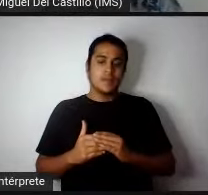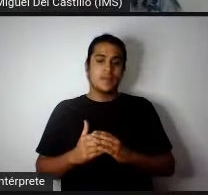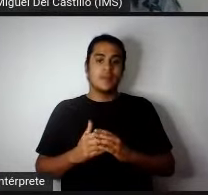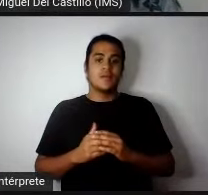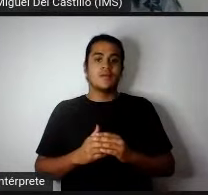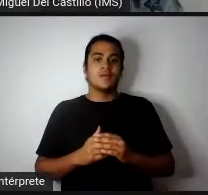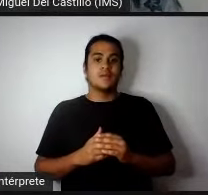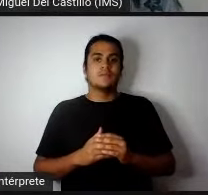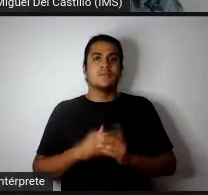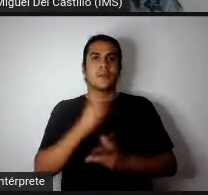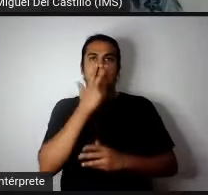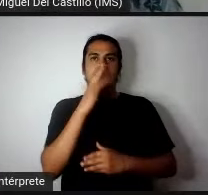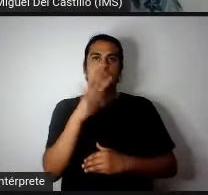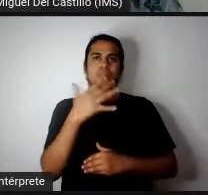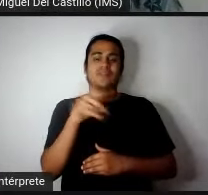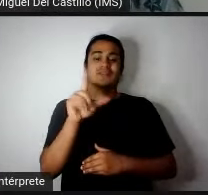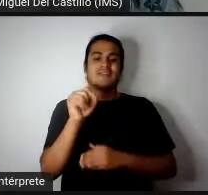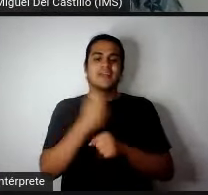nesses 10 anos,